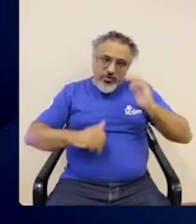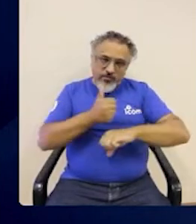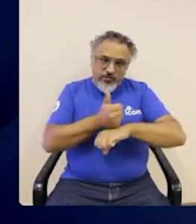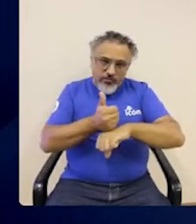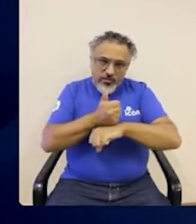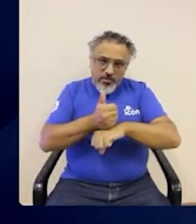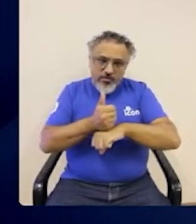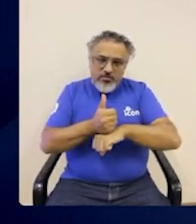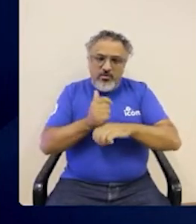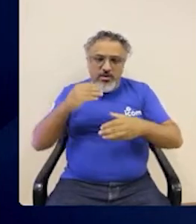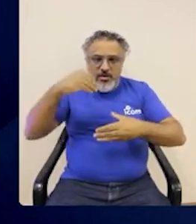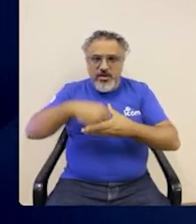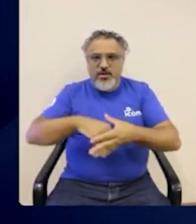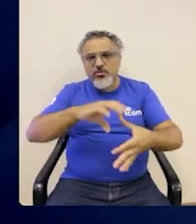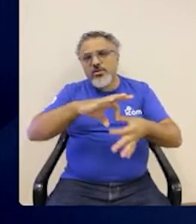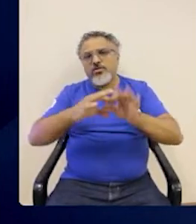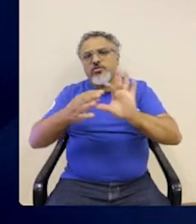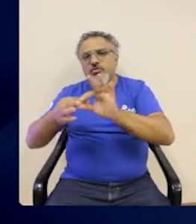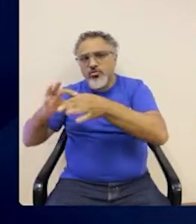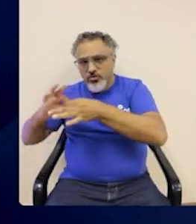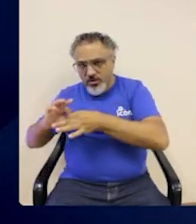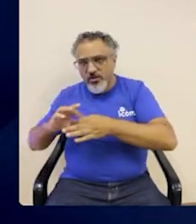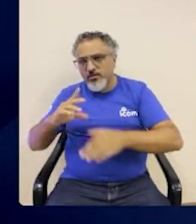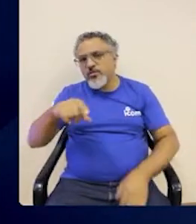nesse contexto, ele